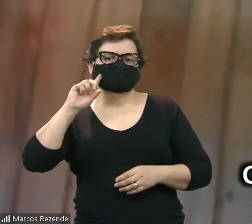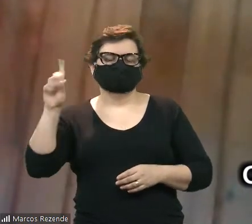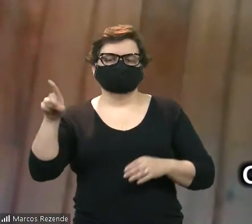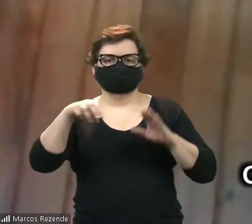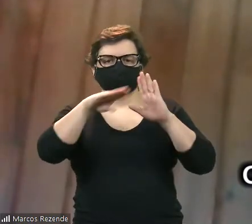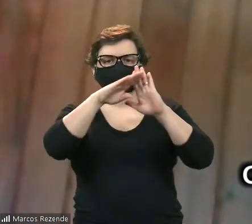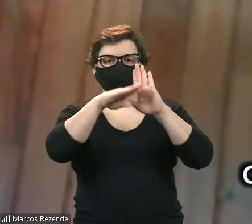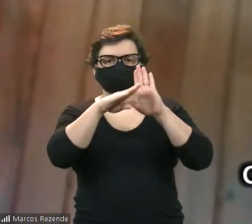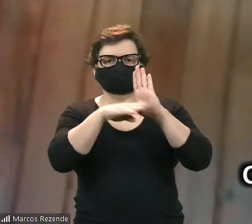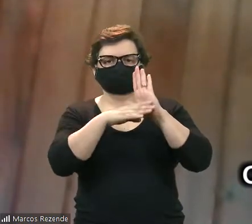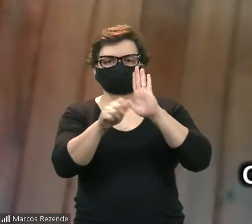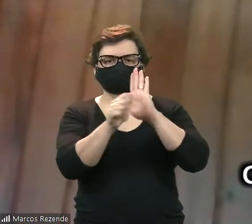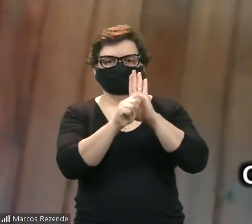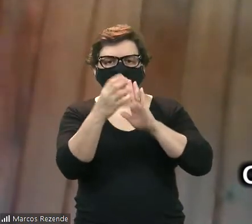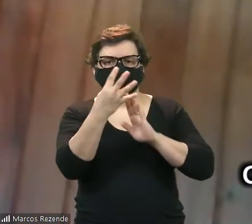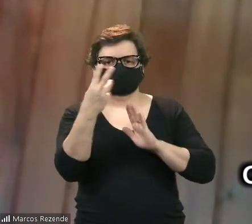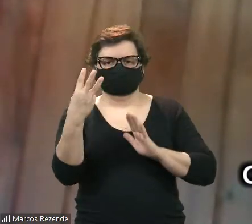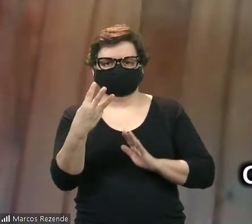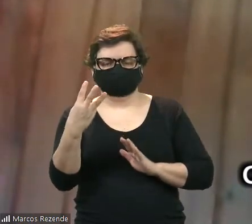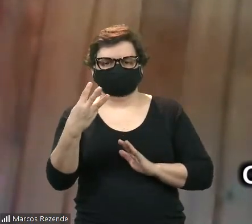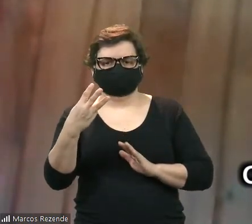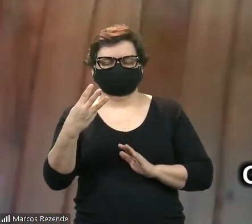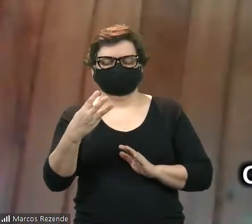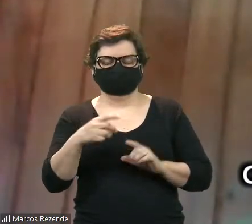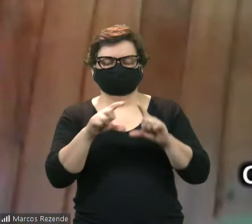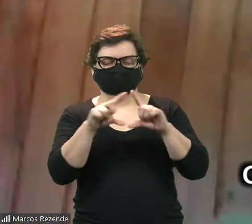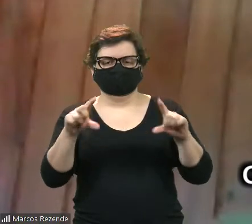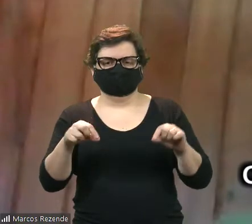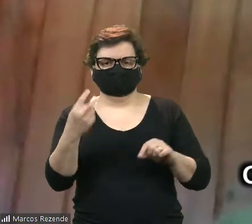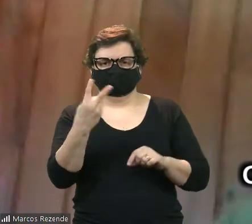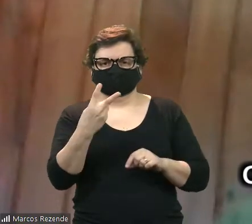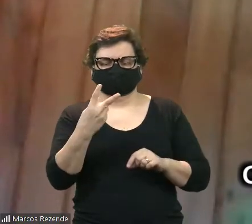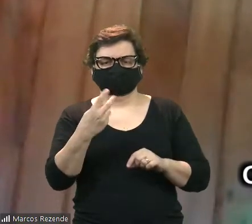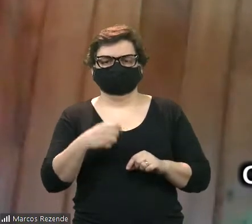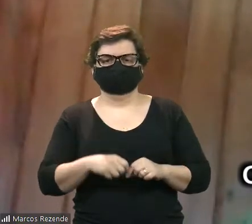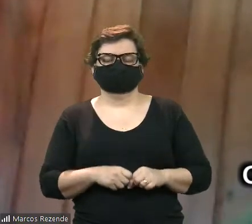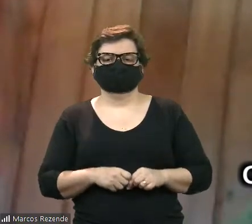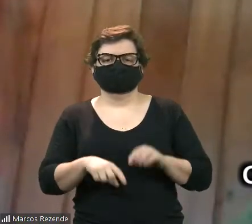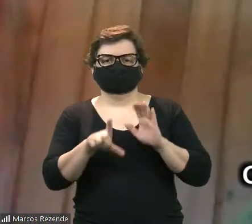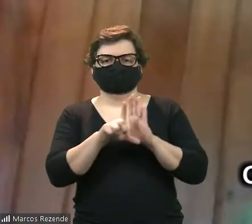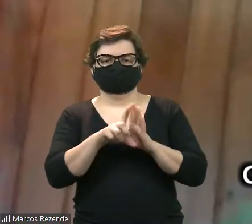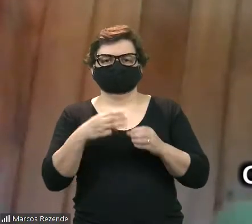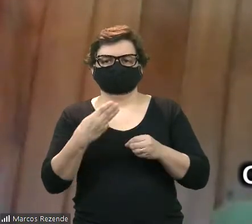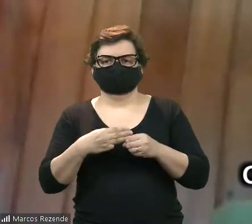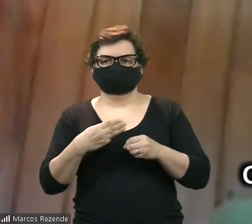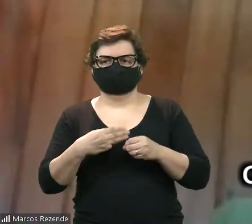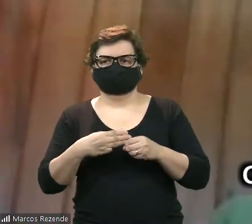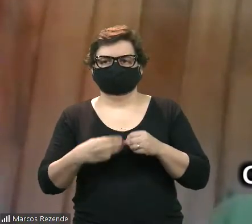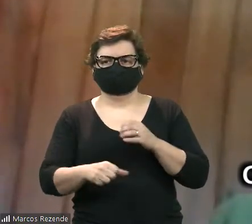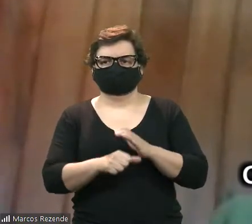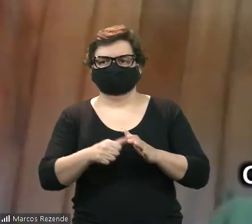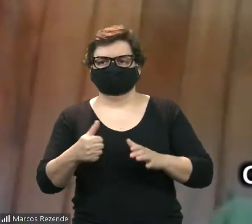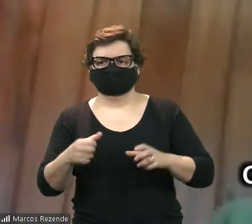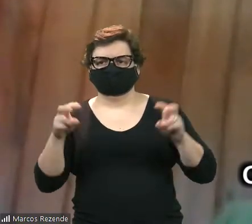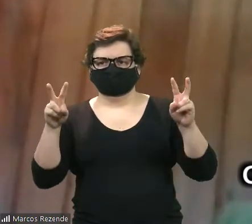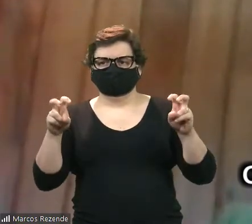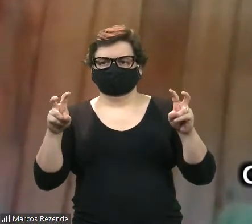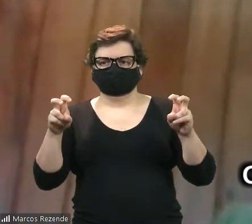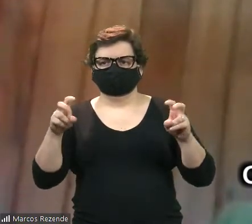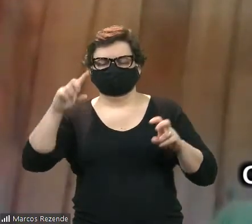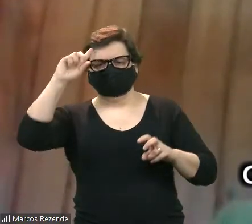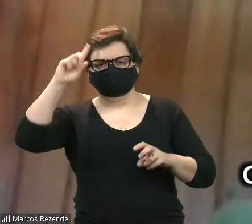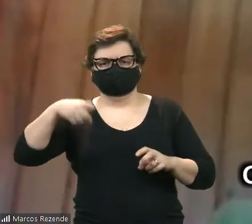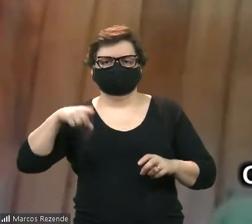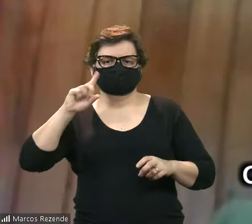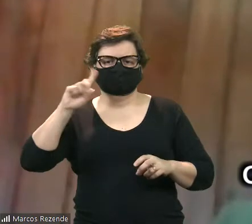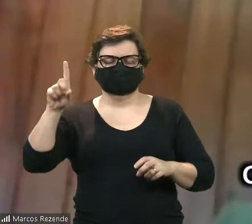artigo 43, parágrafo 2º da Lei Orgânica do Município. O primeiro item da ordem do dia é a primeira discussão do